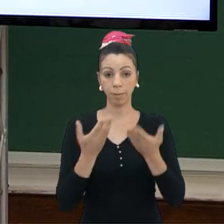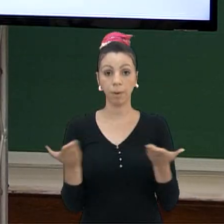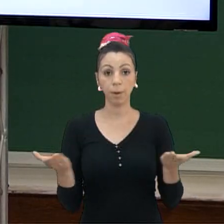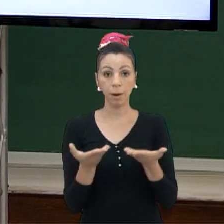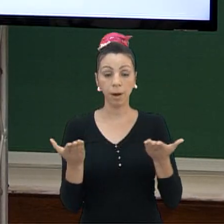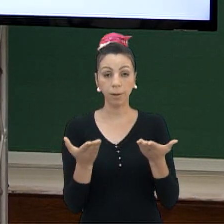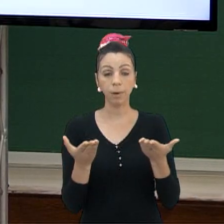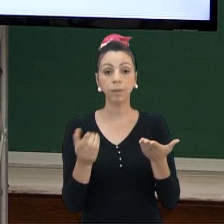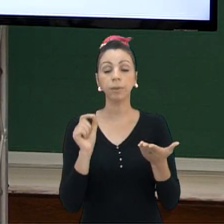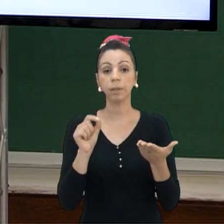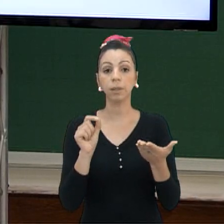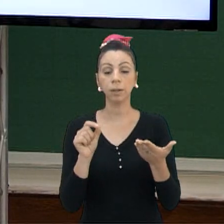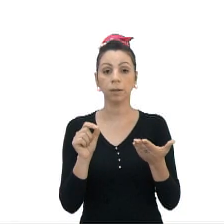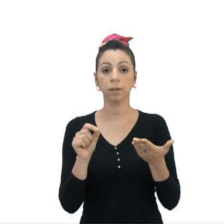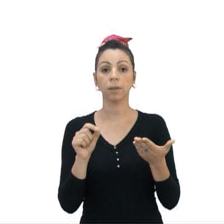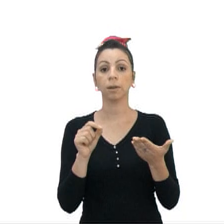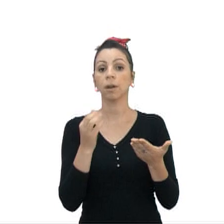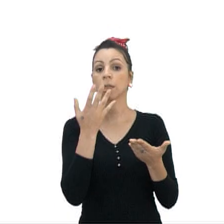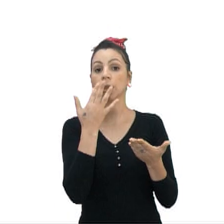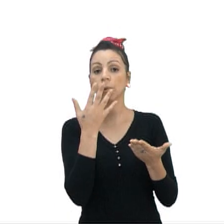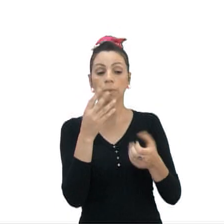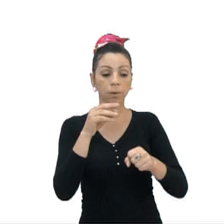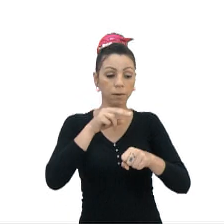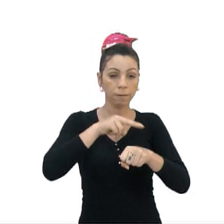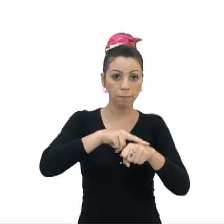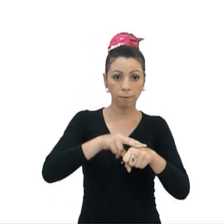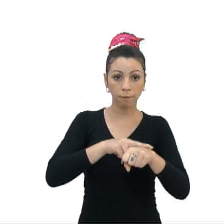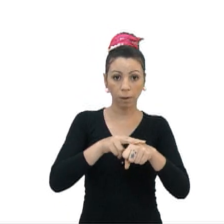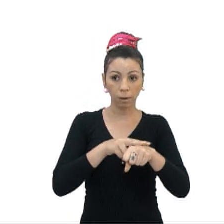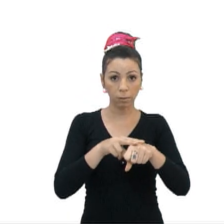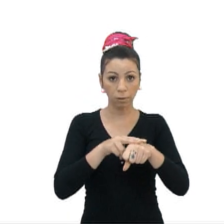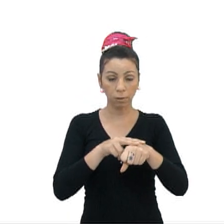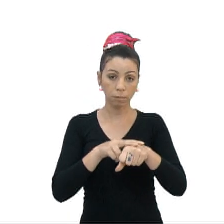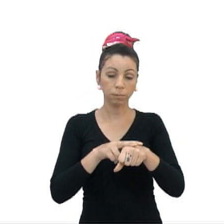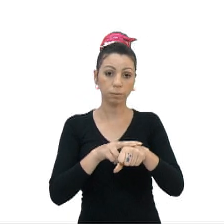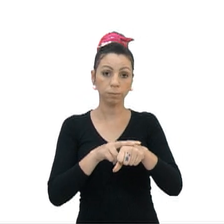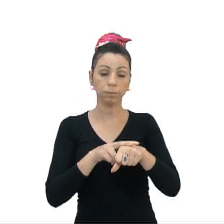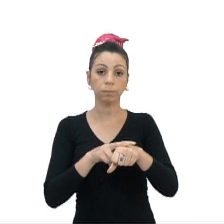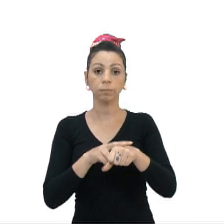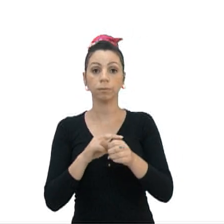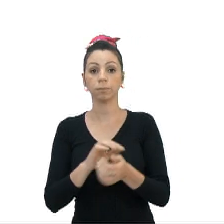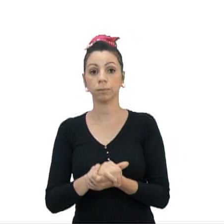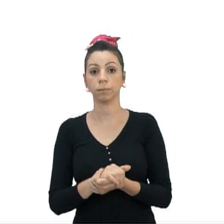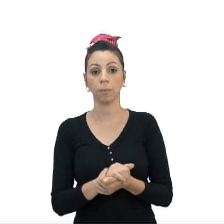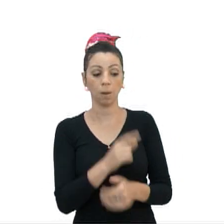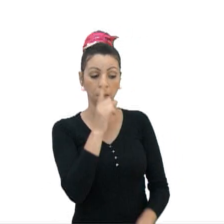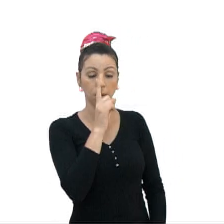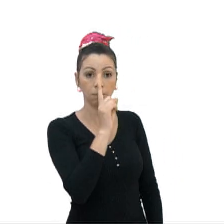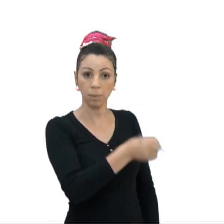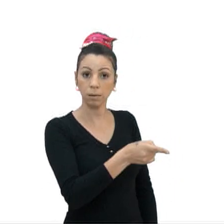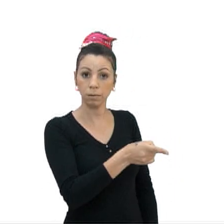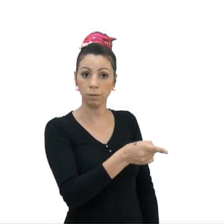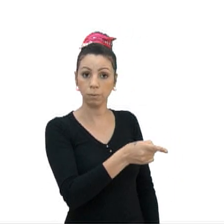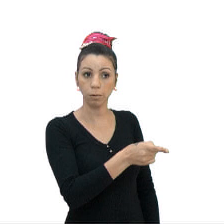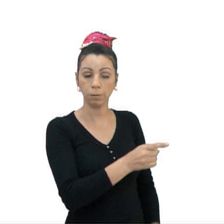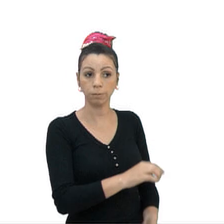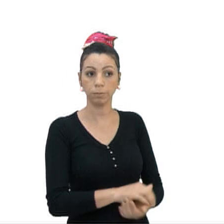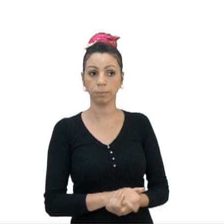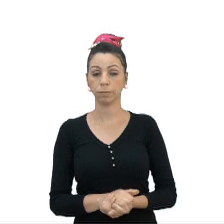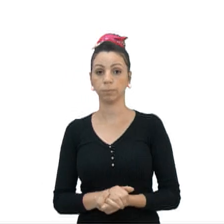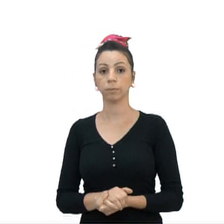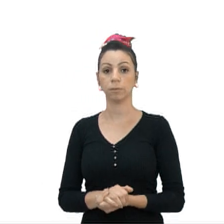Na cor verde nós temos o imperativo. O imperativo é aquele que vai dar uma ordem, certo? Na